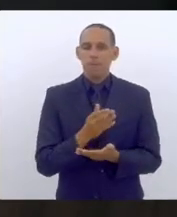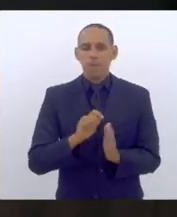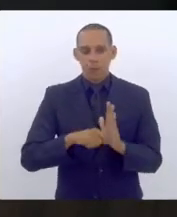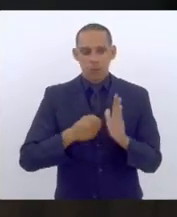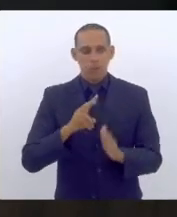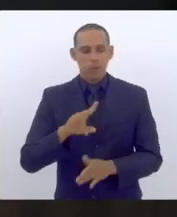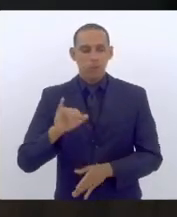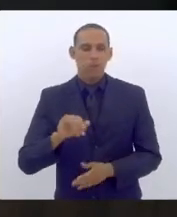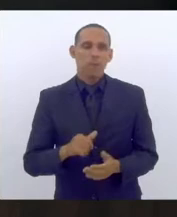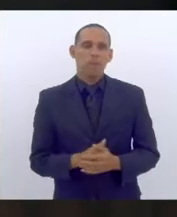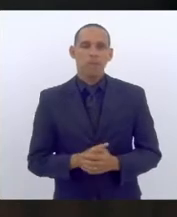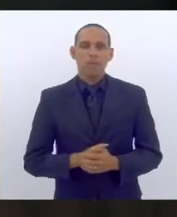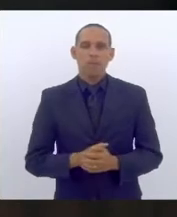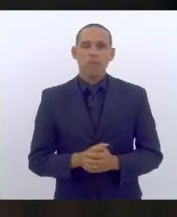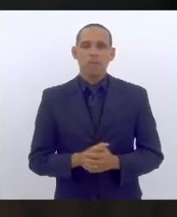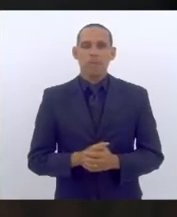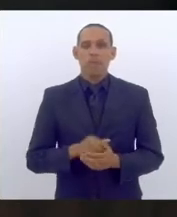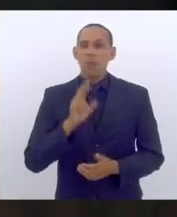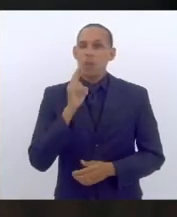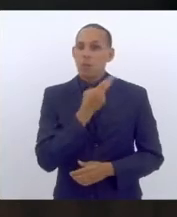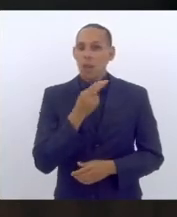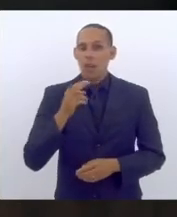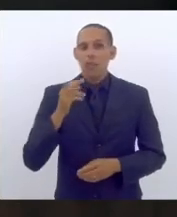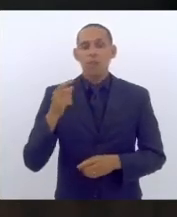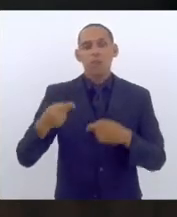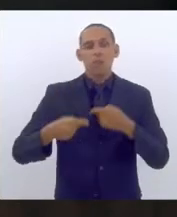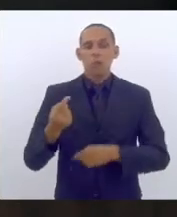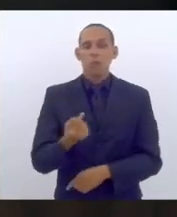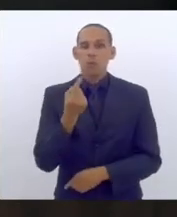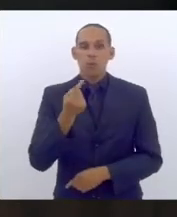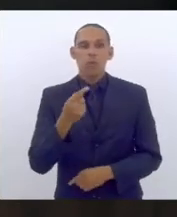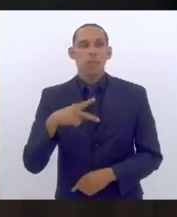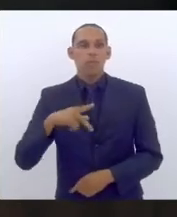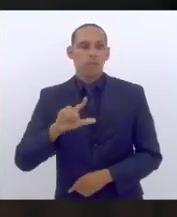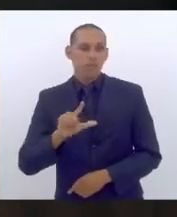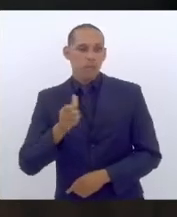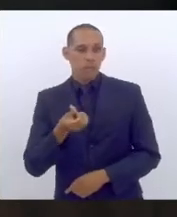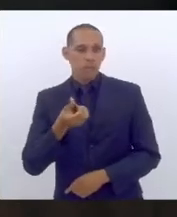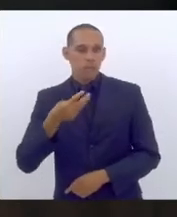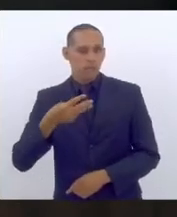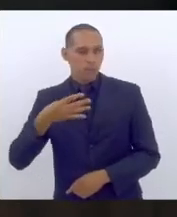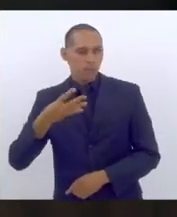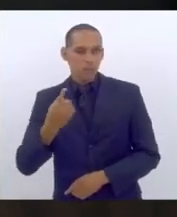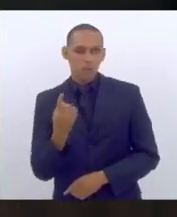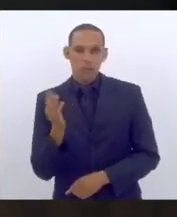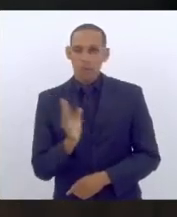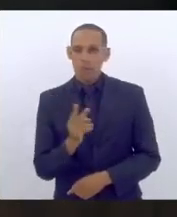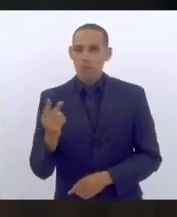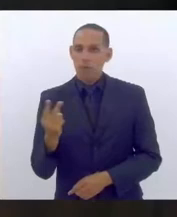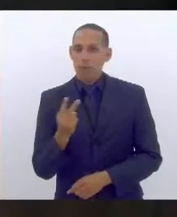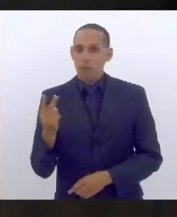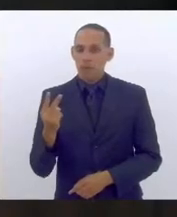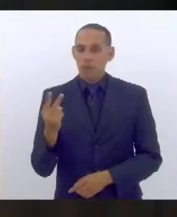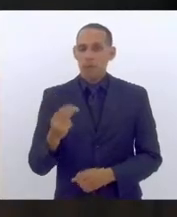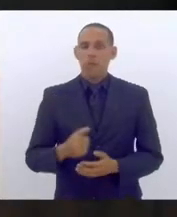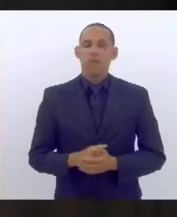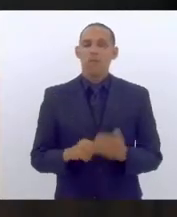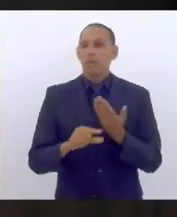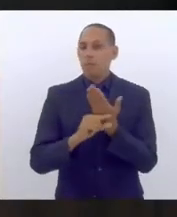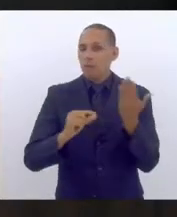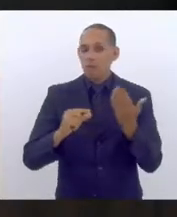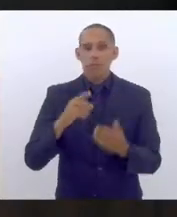autógrafo em regime de urgência e discussão única projeto de lei número 6341 de 22 de autoria